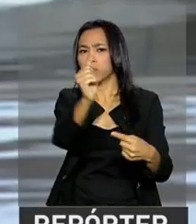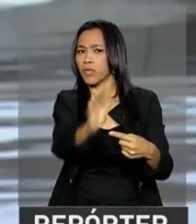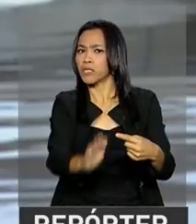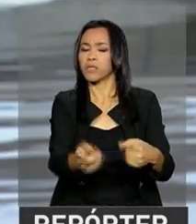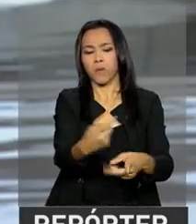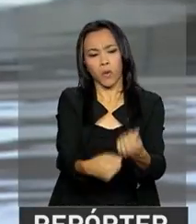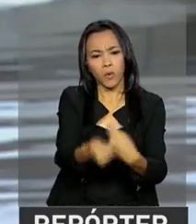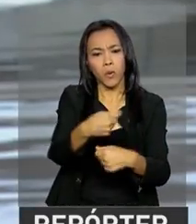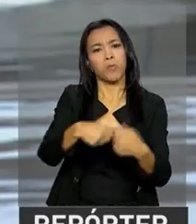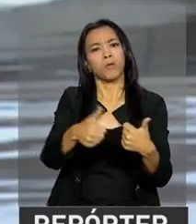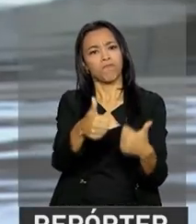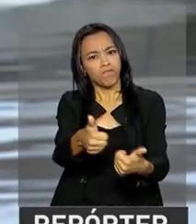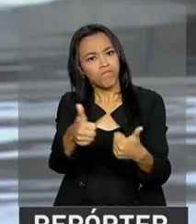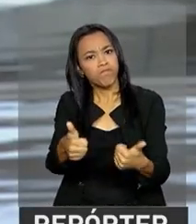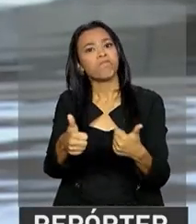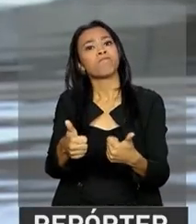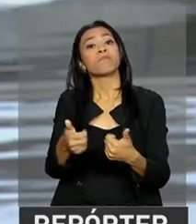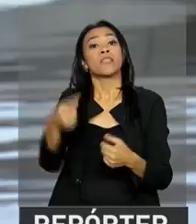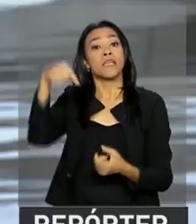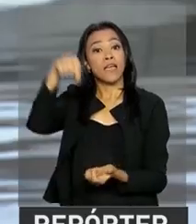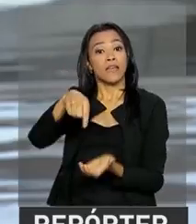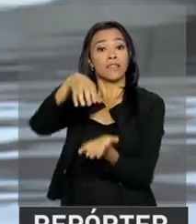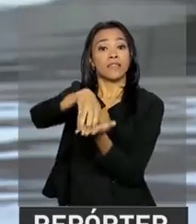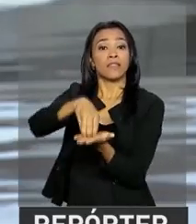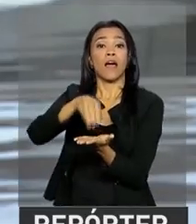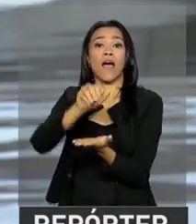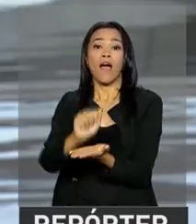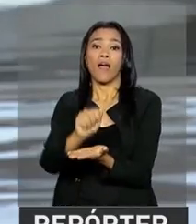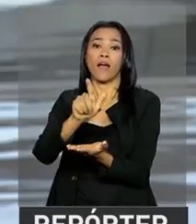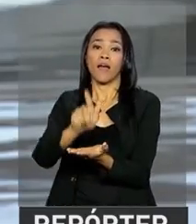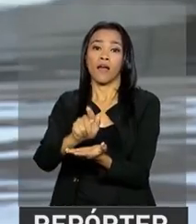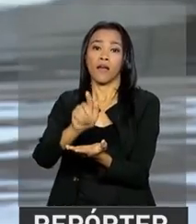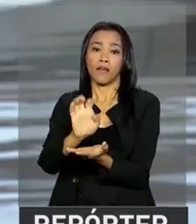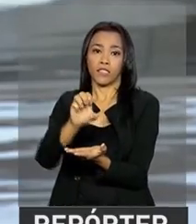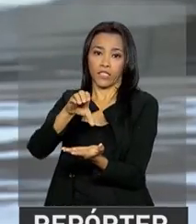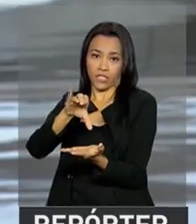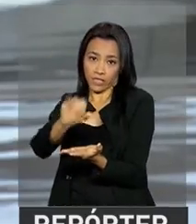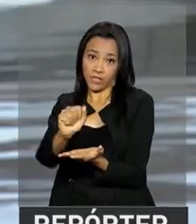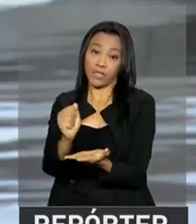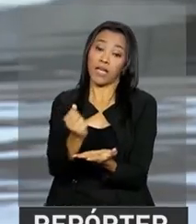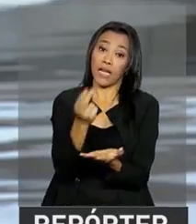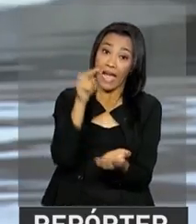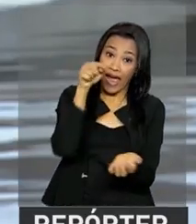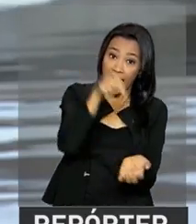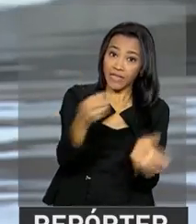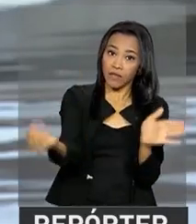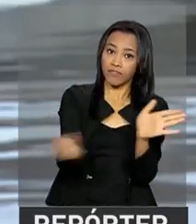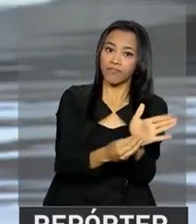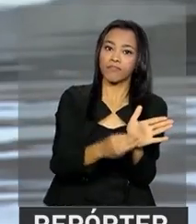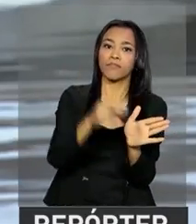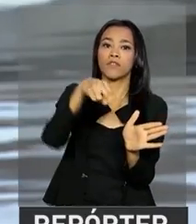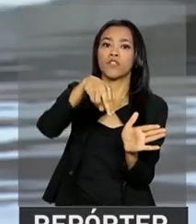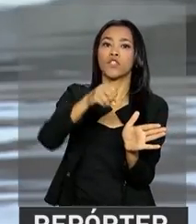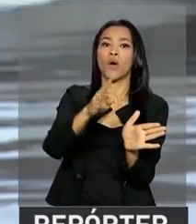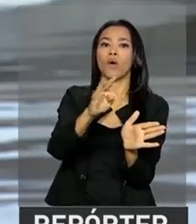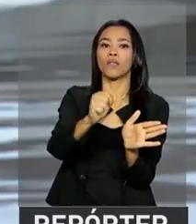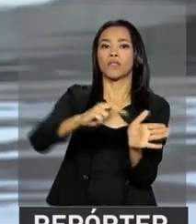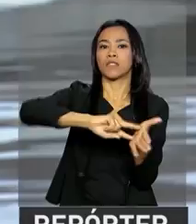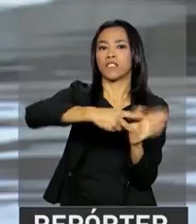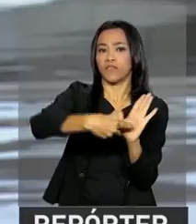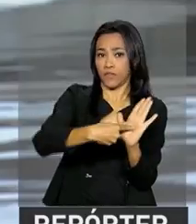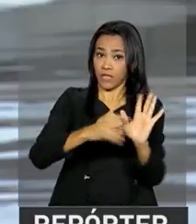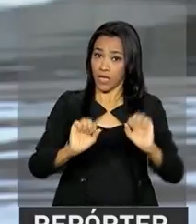e segundo a muds a melhora da nota a possível melhora da nota está condicionada a recuperação da do